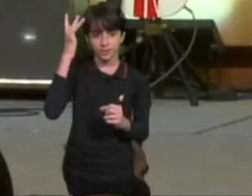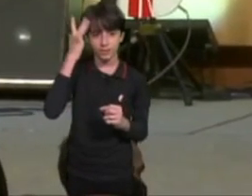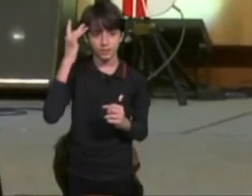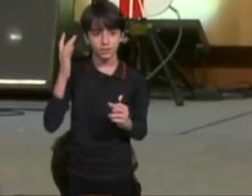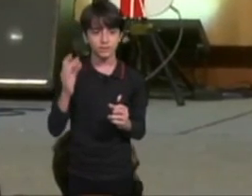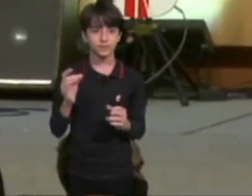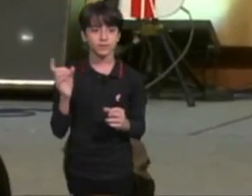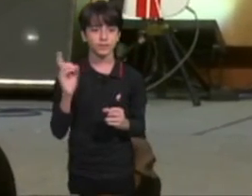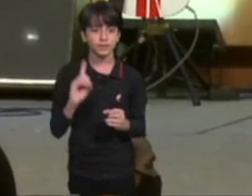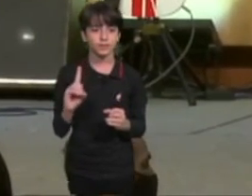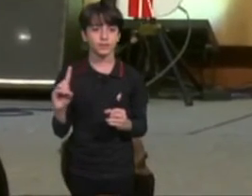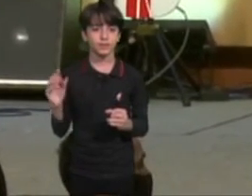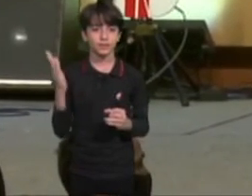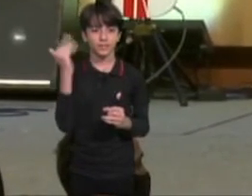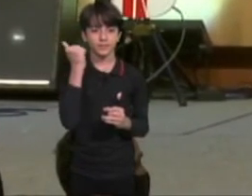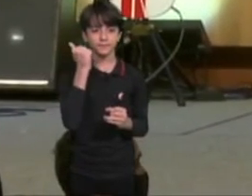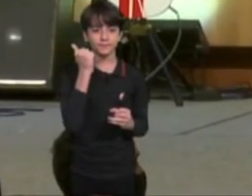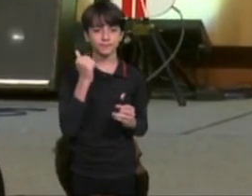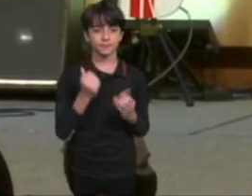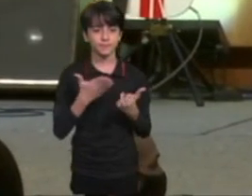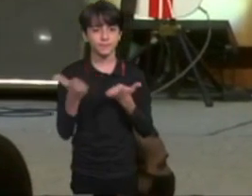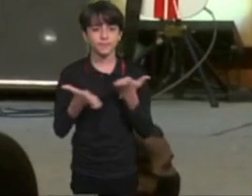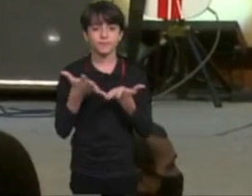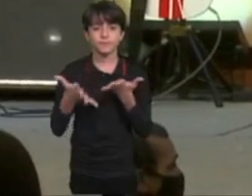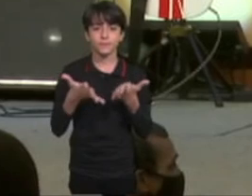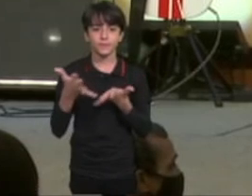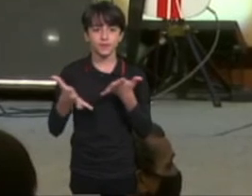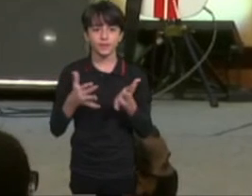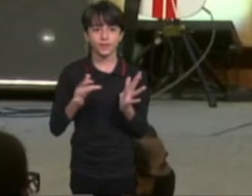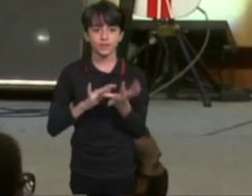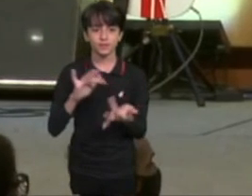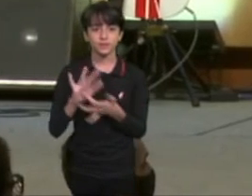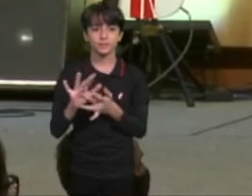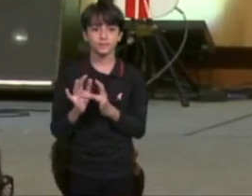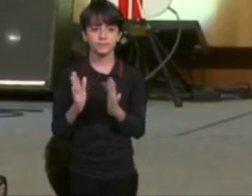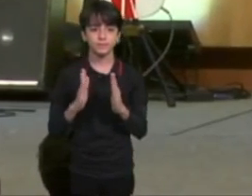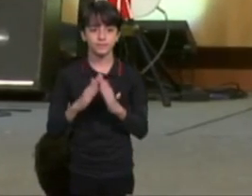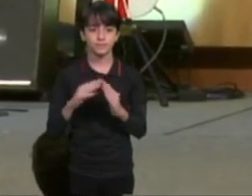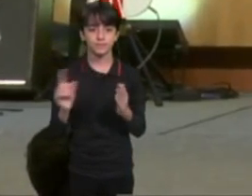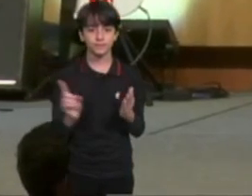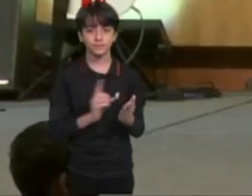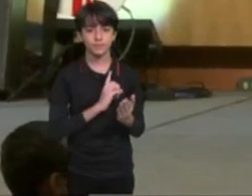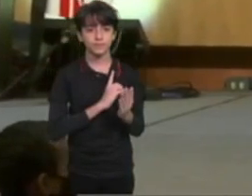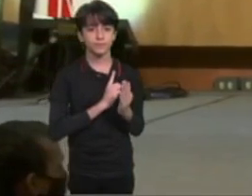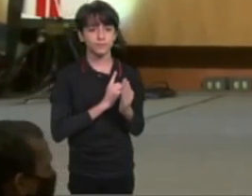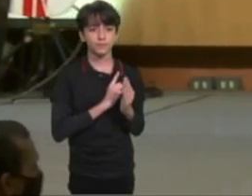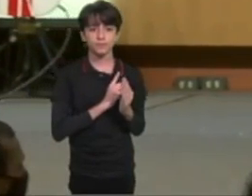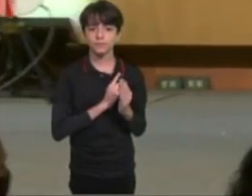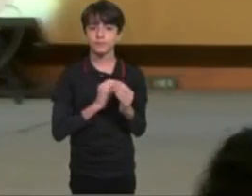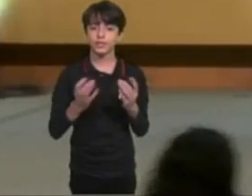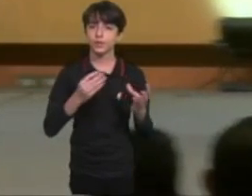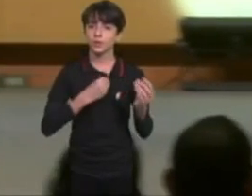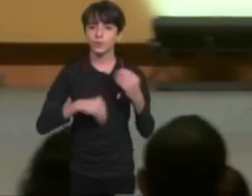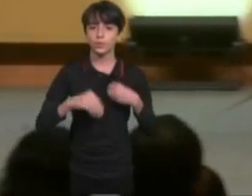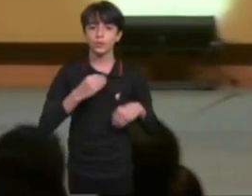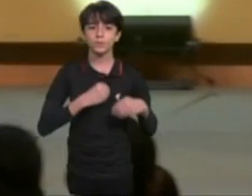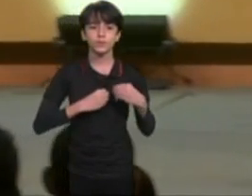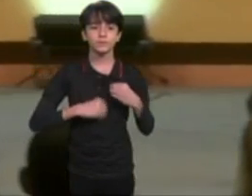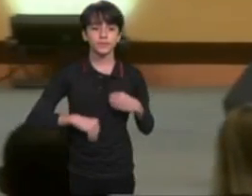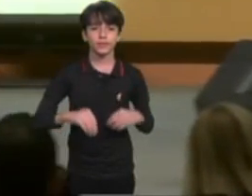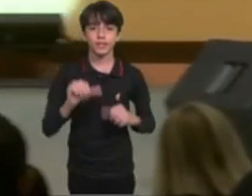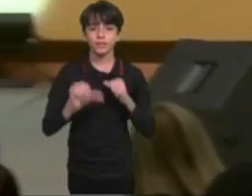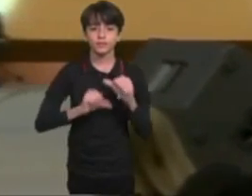é onisciente ou através de palavras diga Jesus na minha vida perdoe meus pecados Me